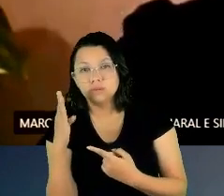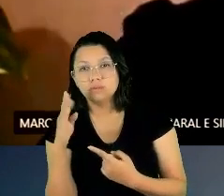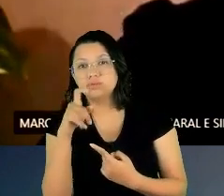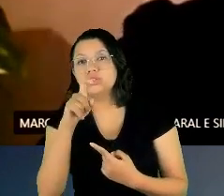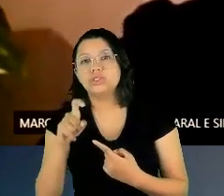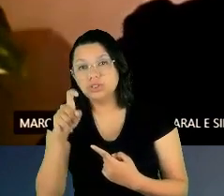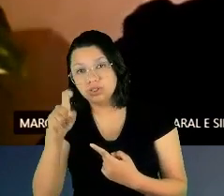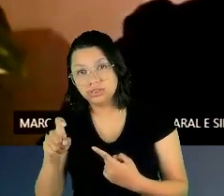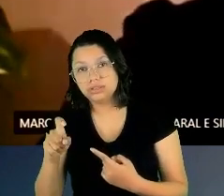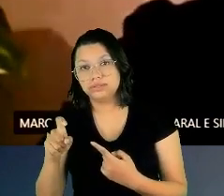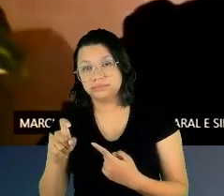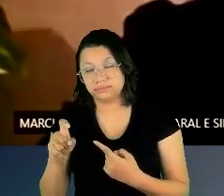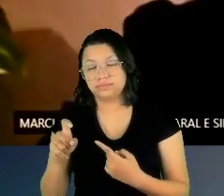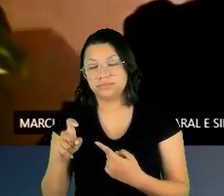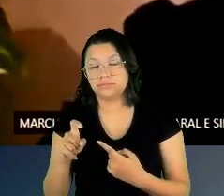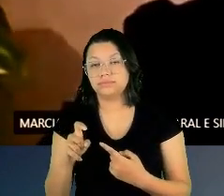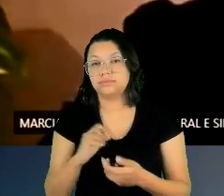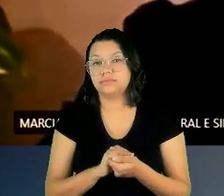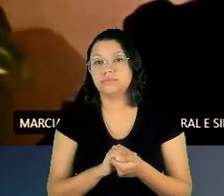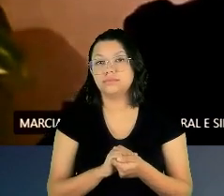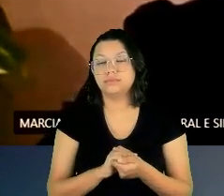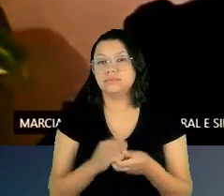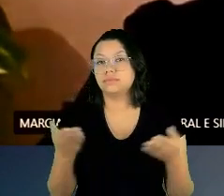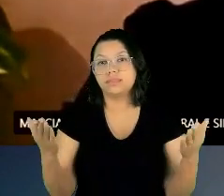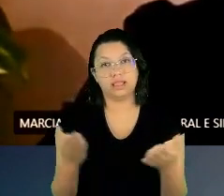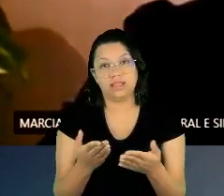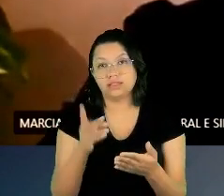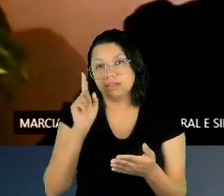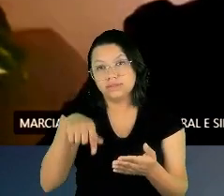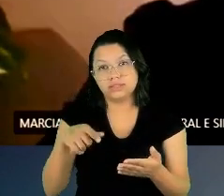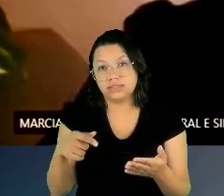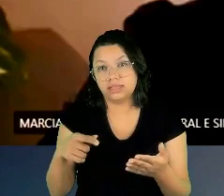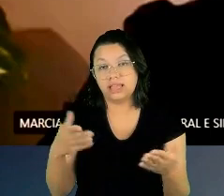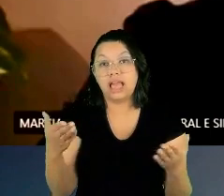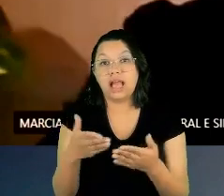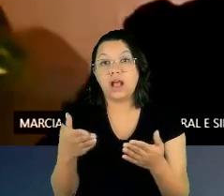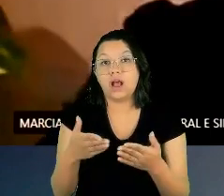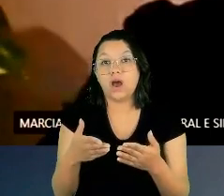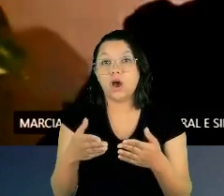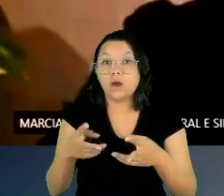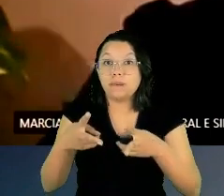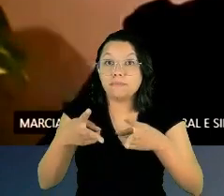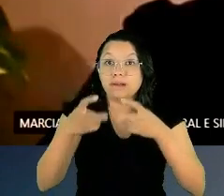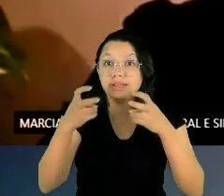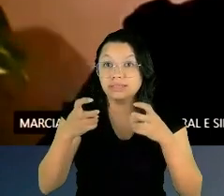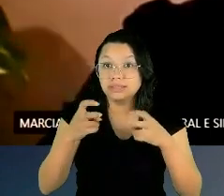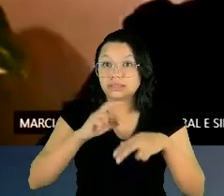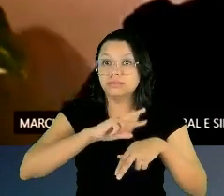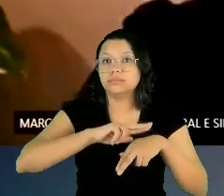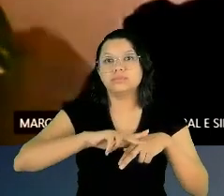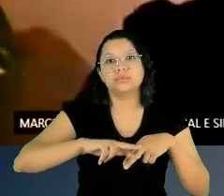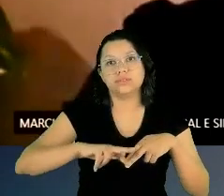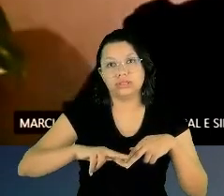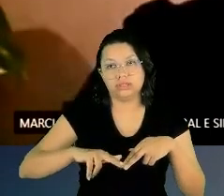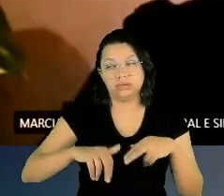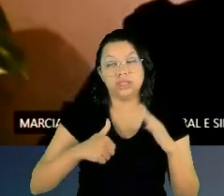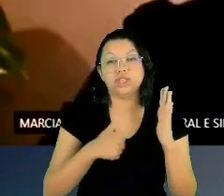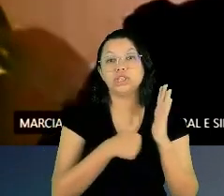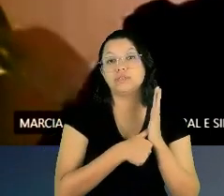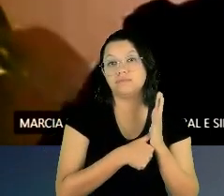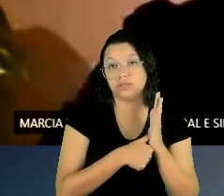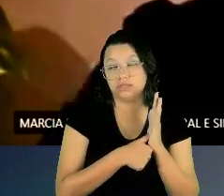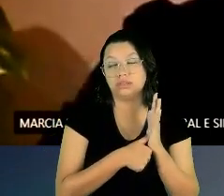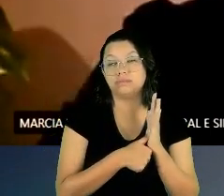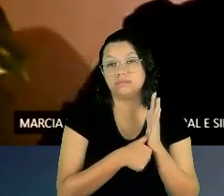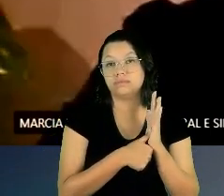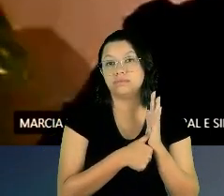o sentido biológico, é XX, né? Isso ela vai ser. Agora, a identidade de gênero, né, com